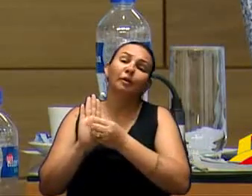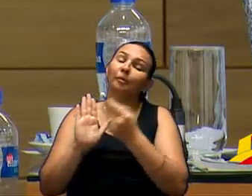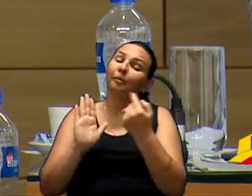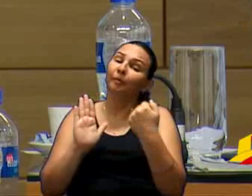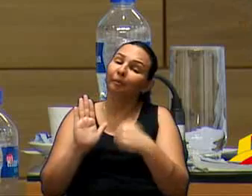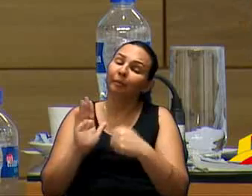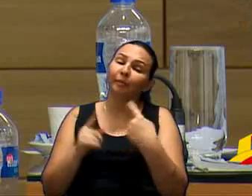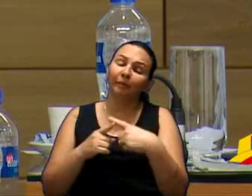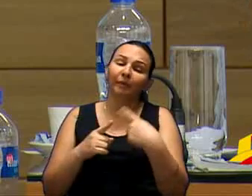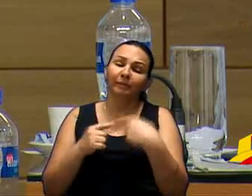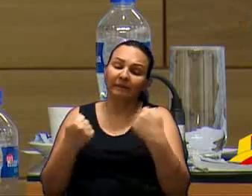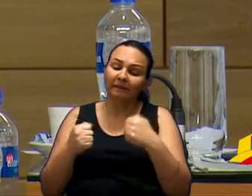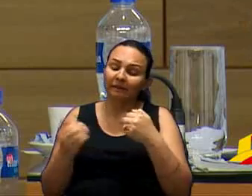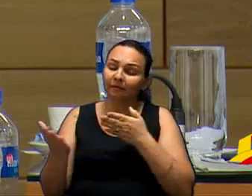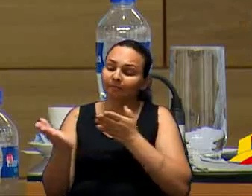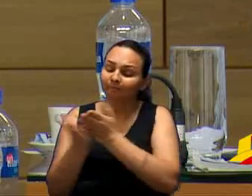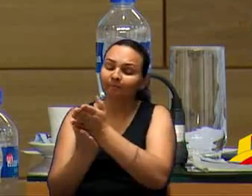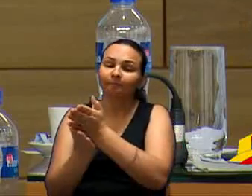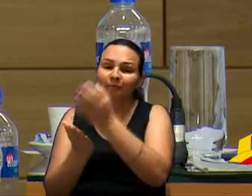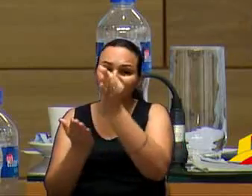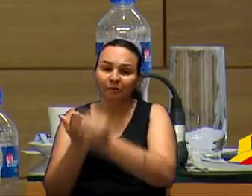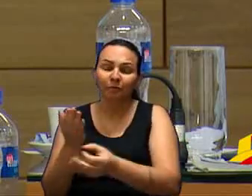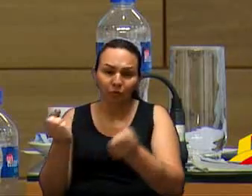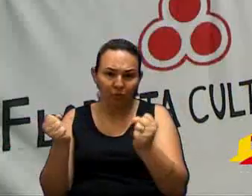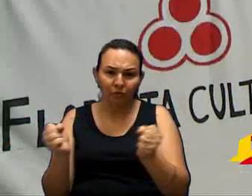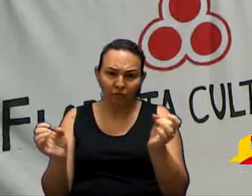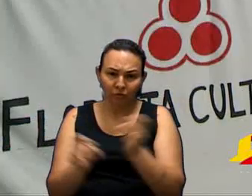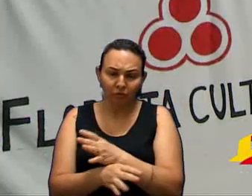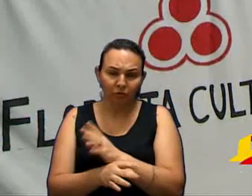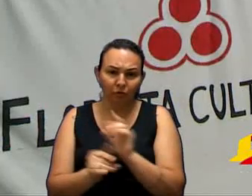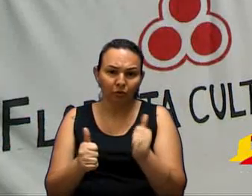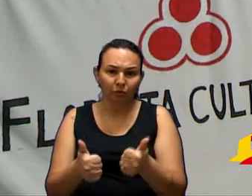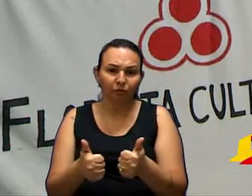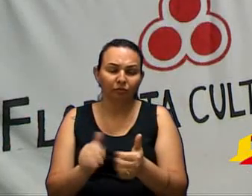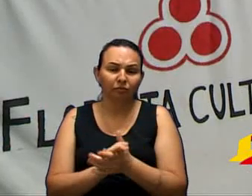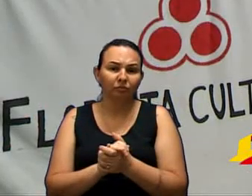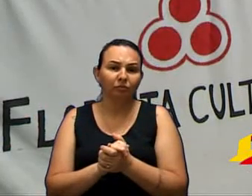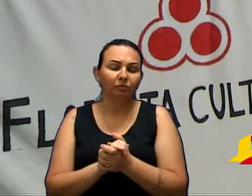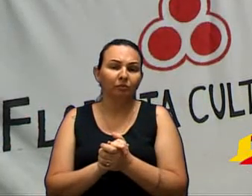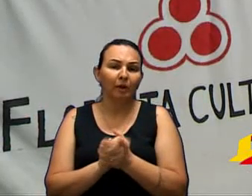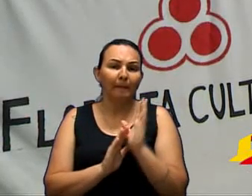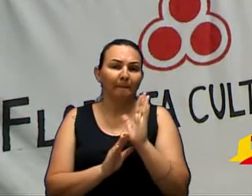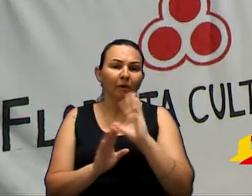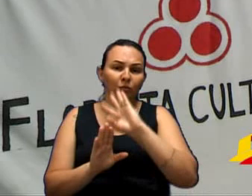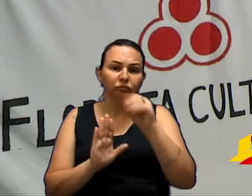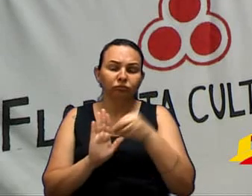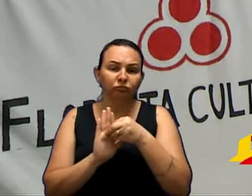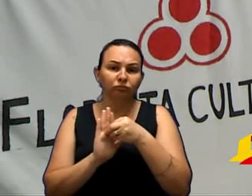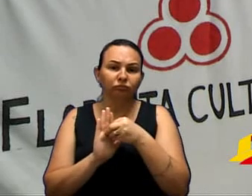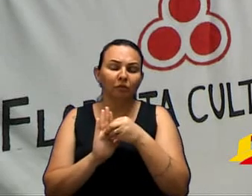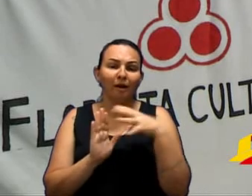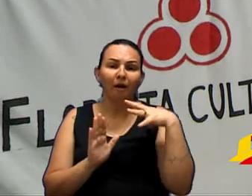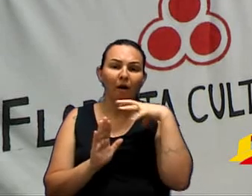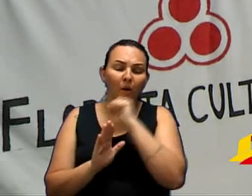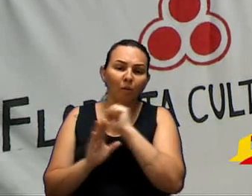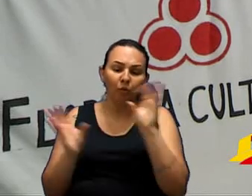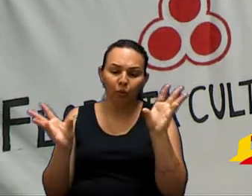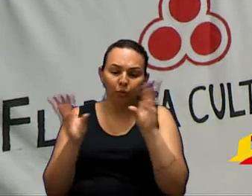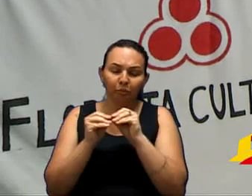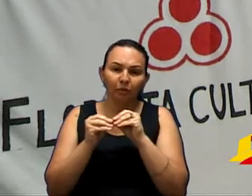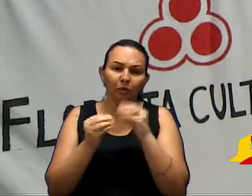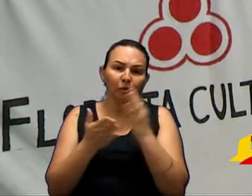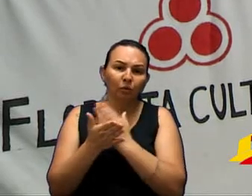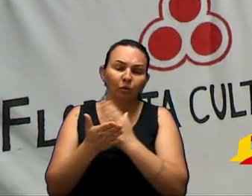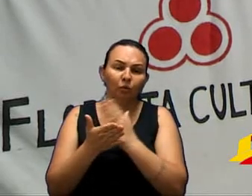entendeu então vamos fechar então ela sequer falavam fazer mais uma colocação maurício você vê em breve nós temos alguns